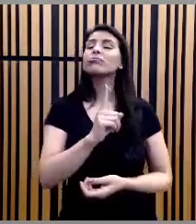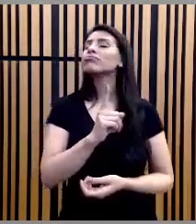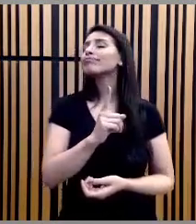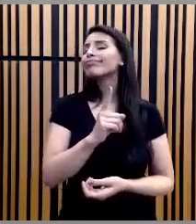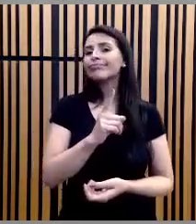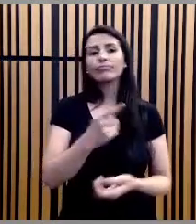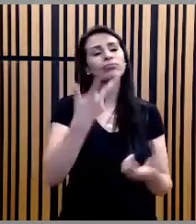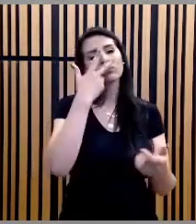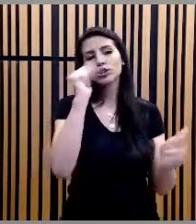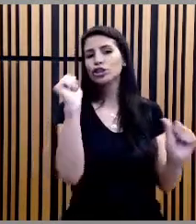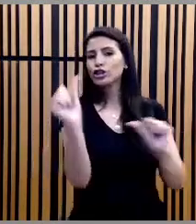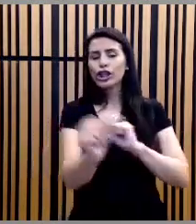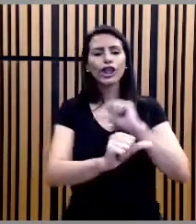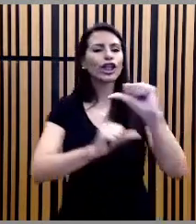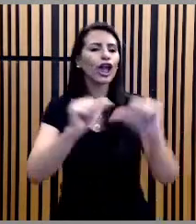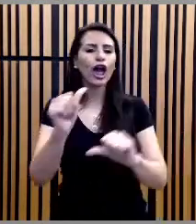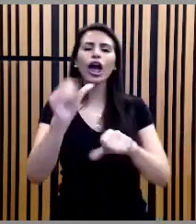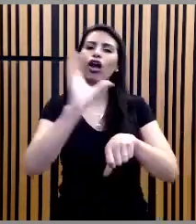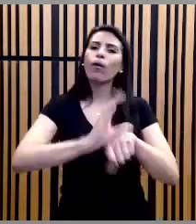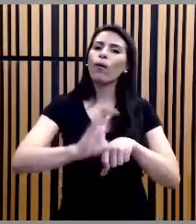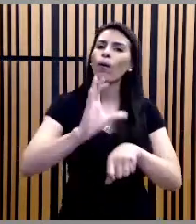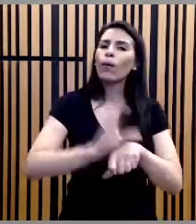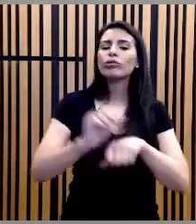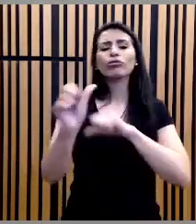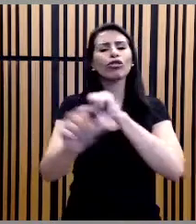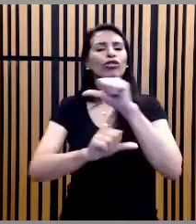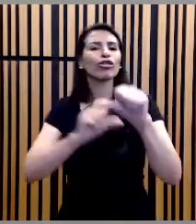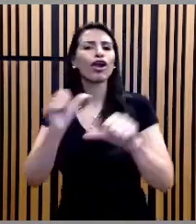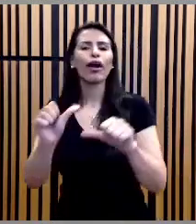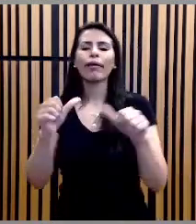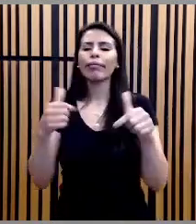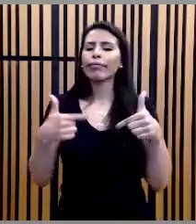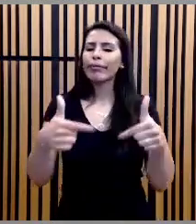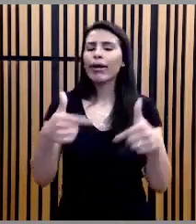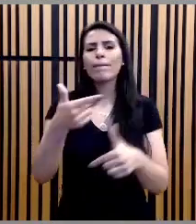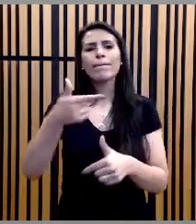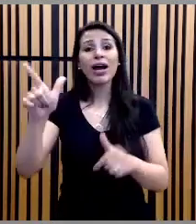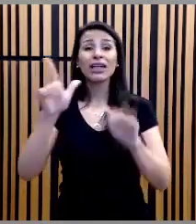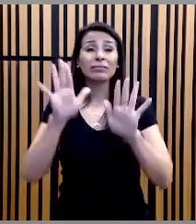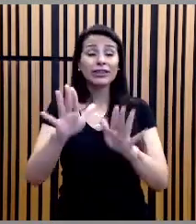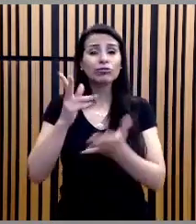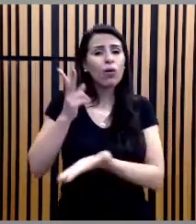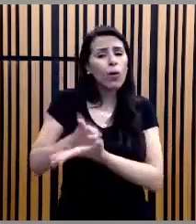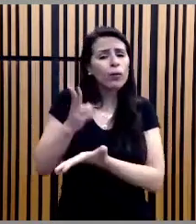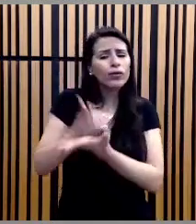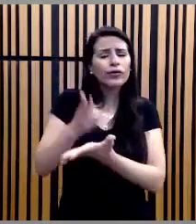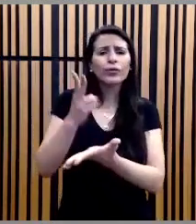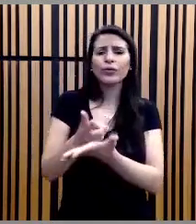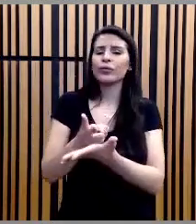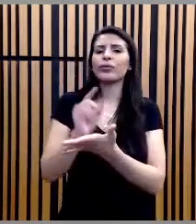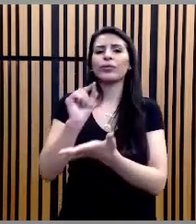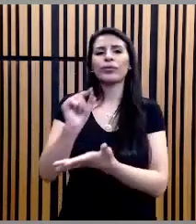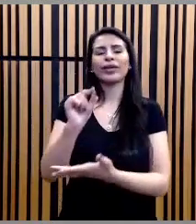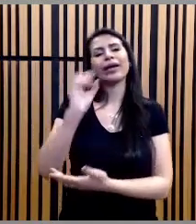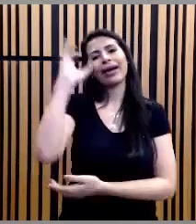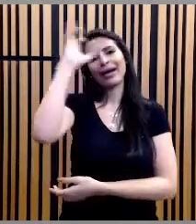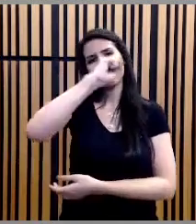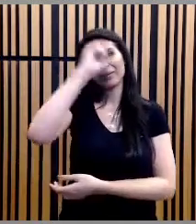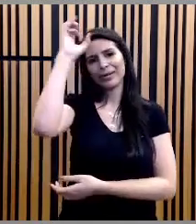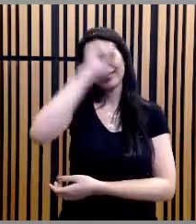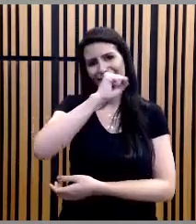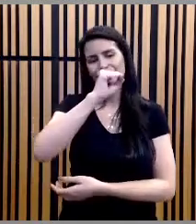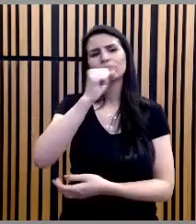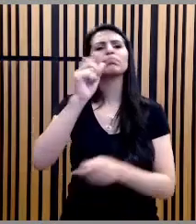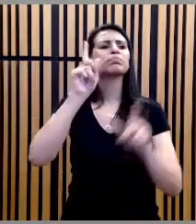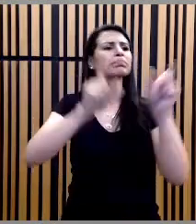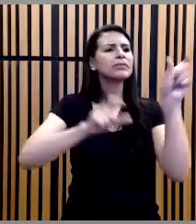curso, troquem de trabalho. Mas, pessoal, continuem sempre aprendendo. Continuem sempre aí buscando trocas com